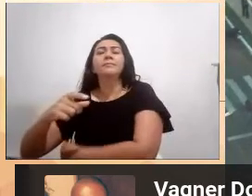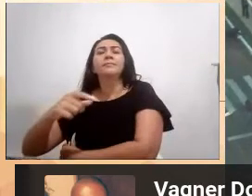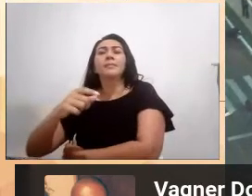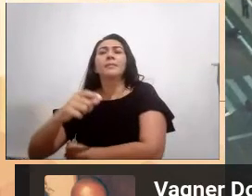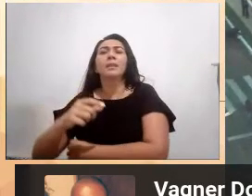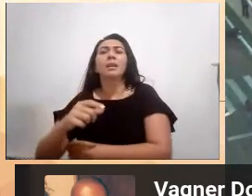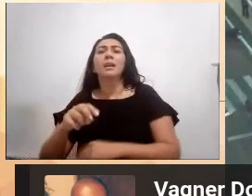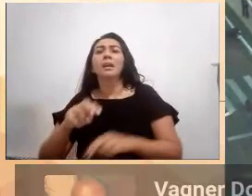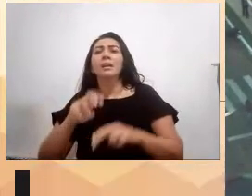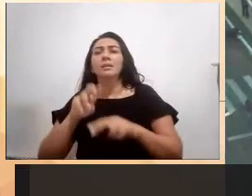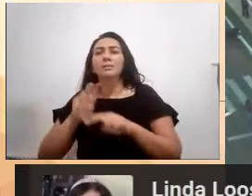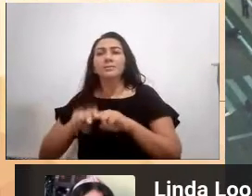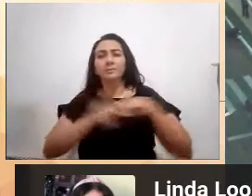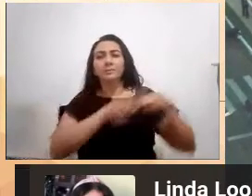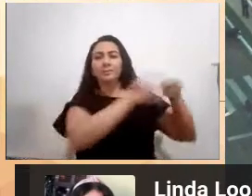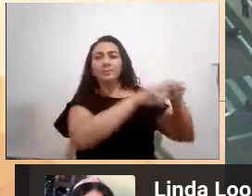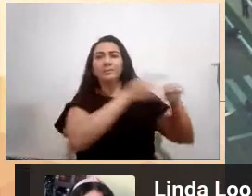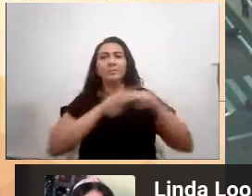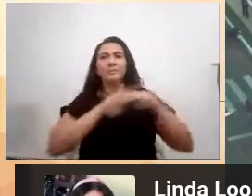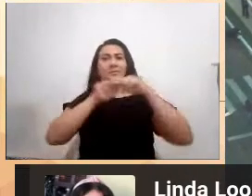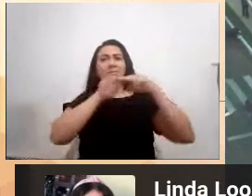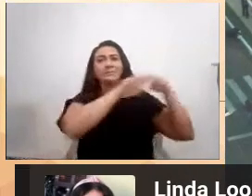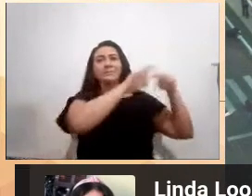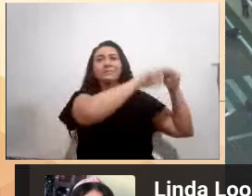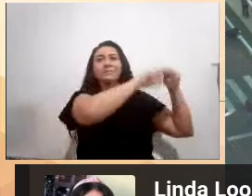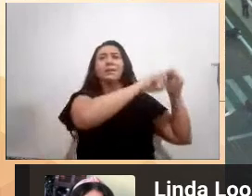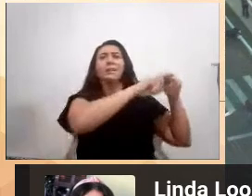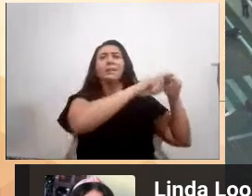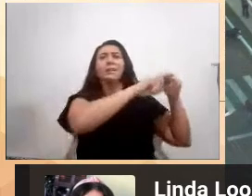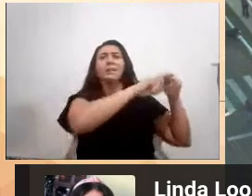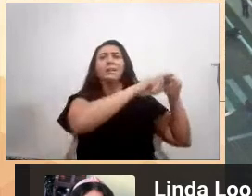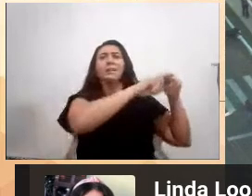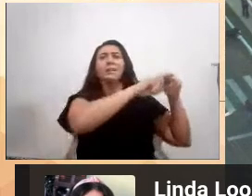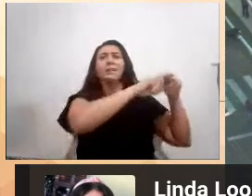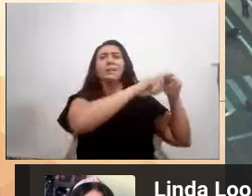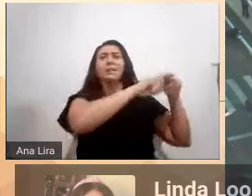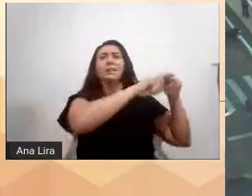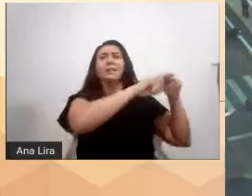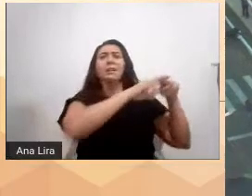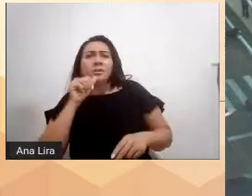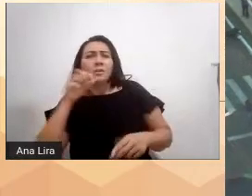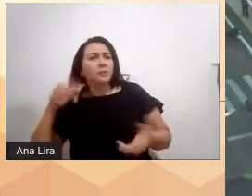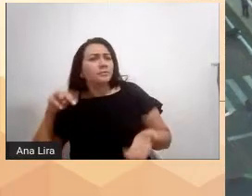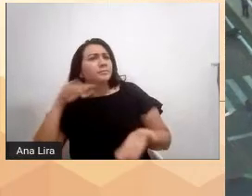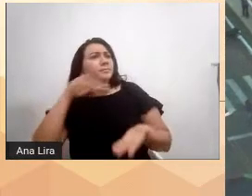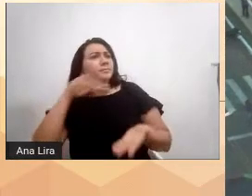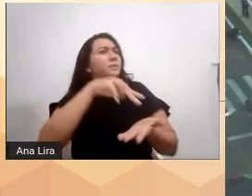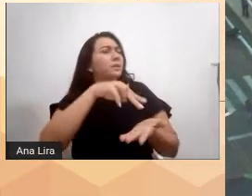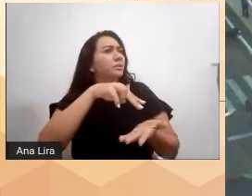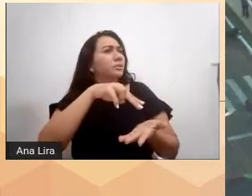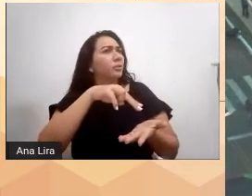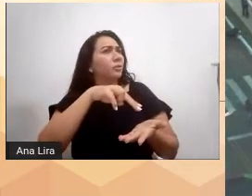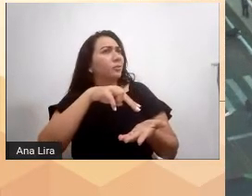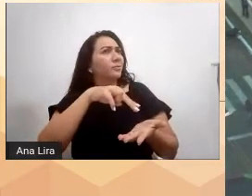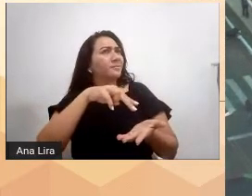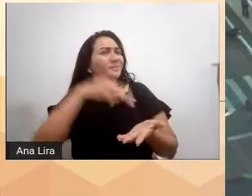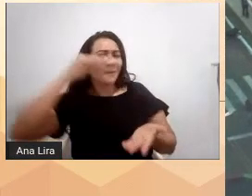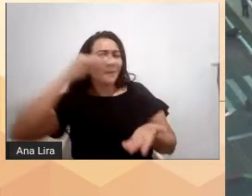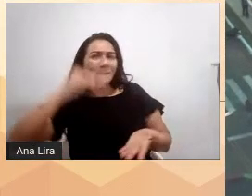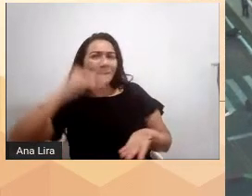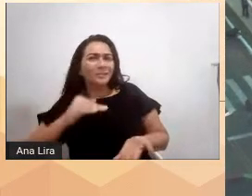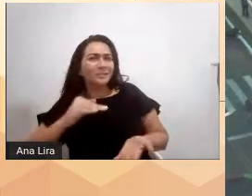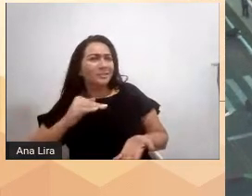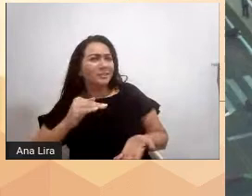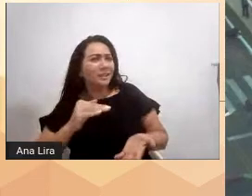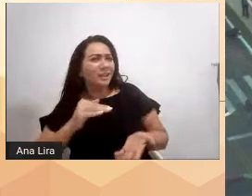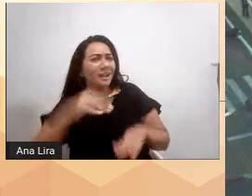menina uniformizadinha, estava ela e a mãe dela, e ela chegou e ela era bem pequenininha, e ela abraçou minha perna, assim, com